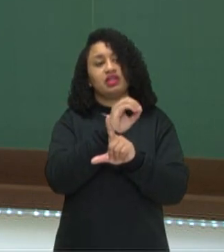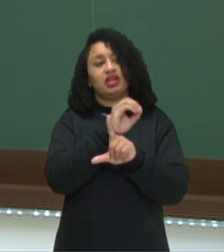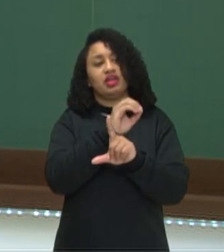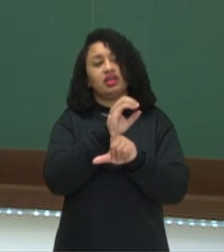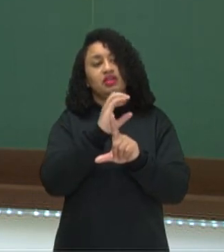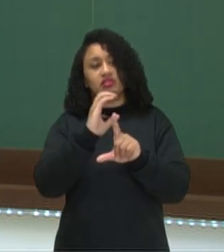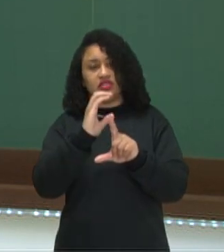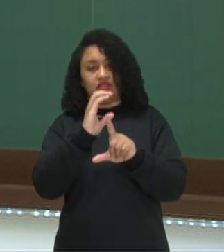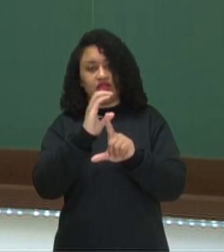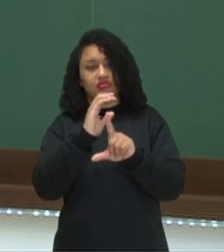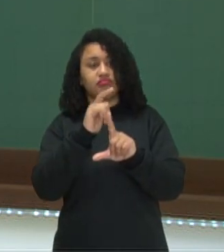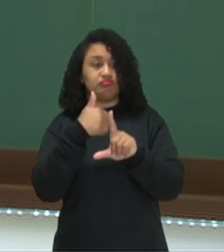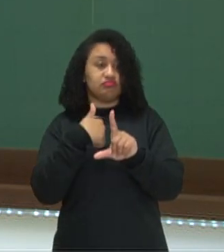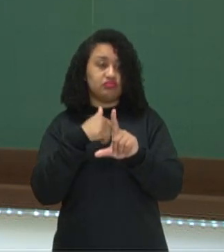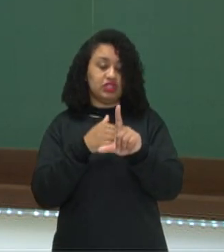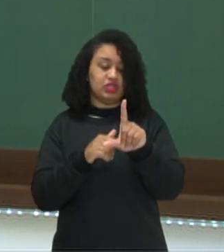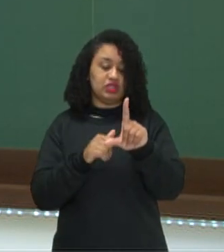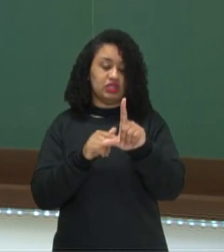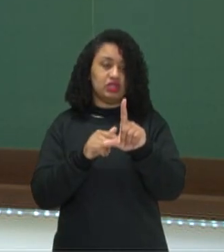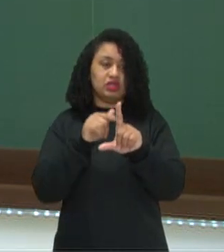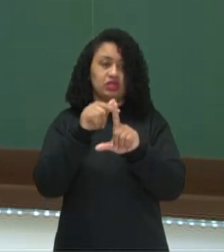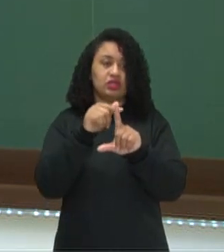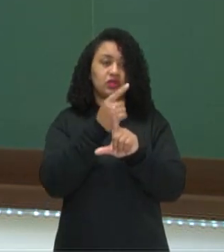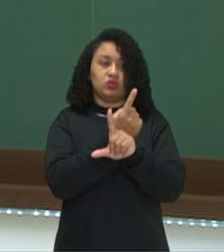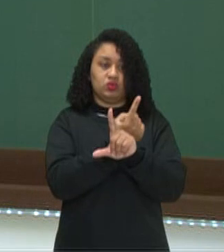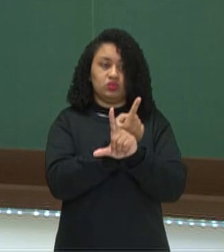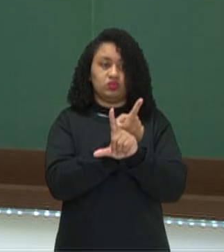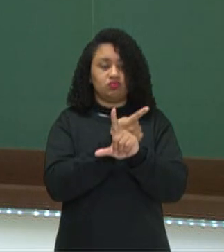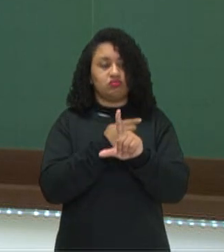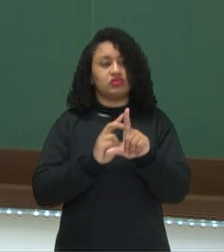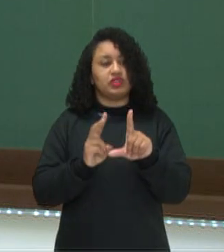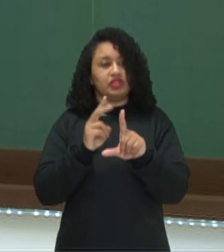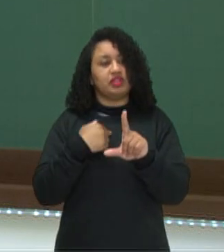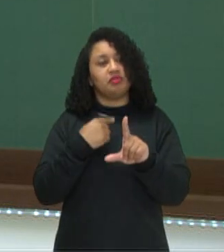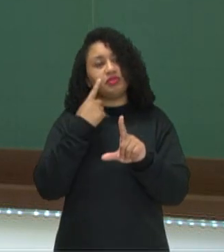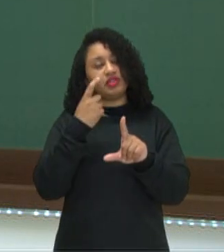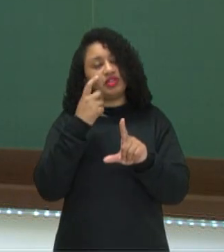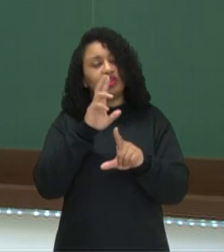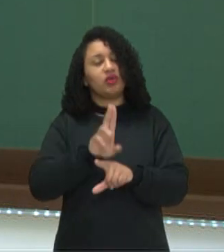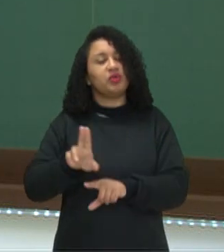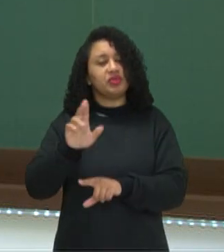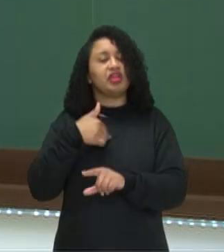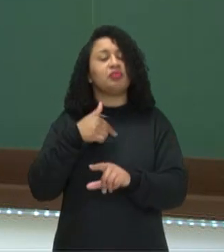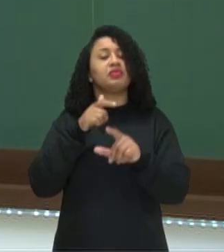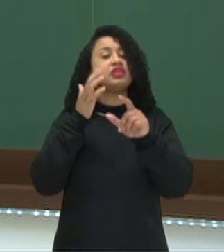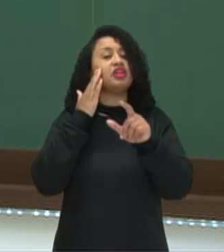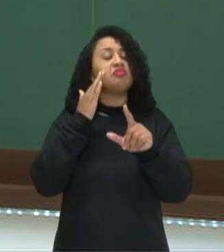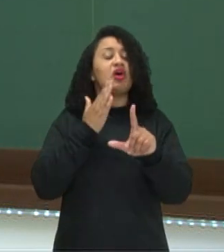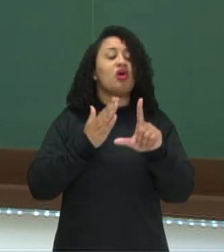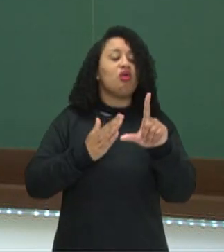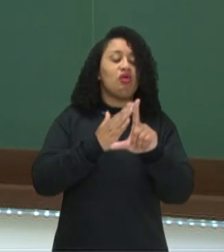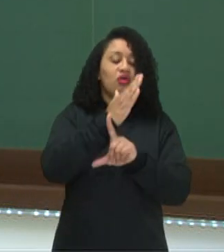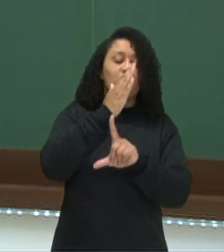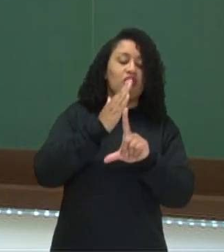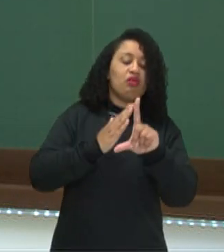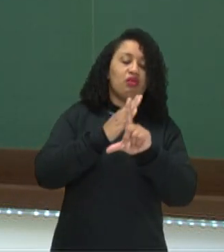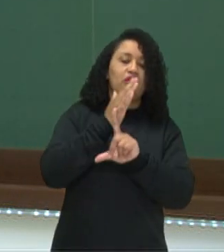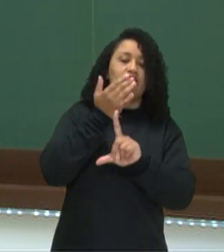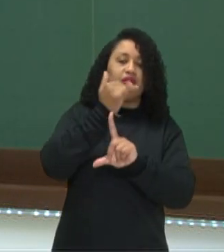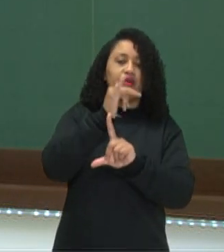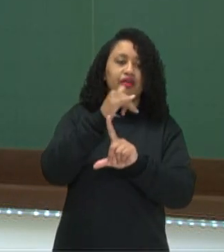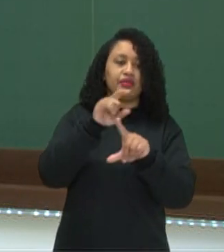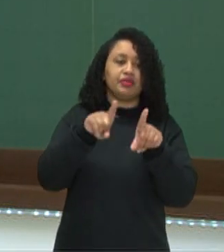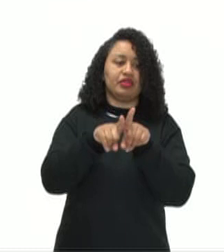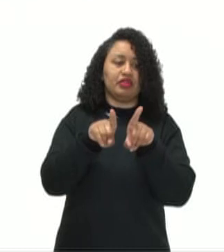C. Então, para a construção do gráfico é sempre interessante usarmos o ponto onde ela corta o eixo do y, as